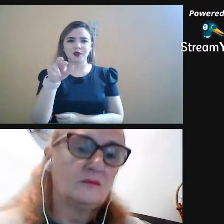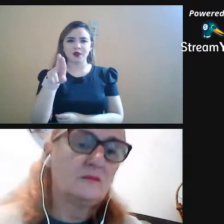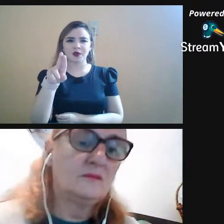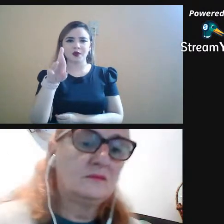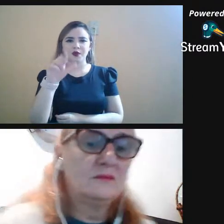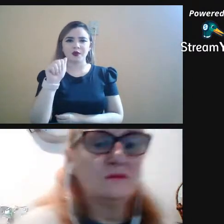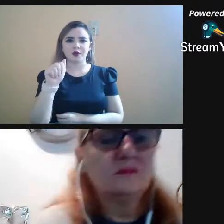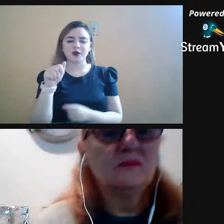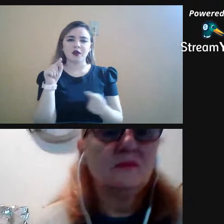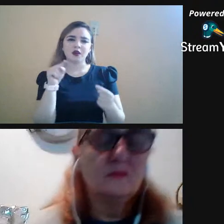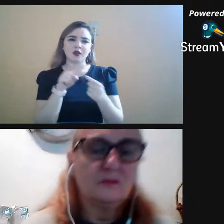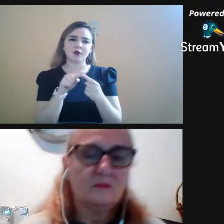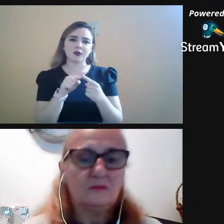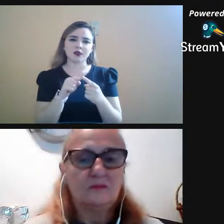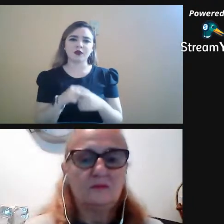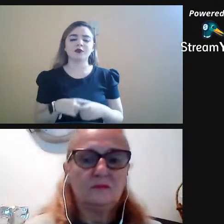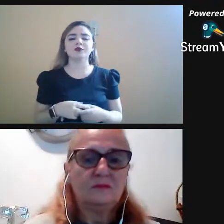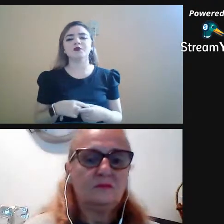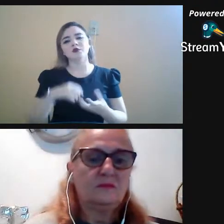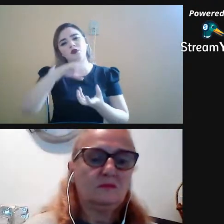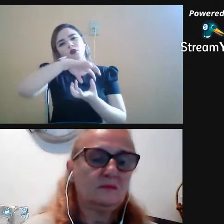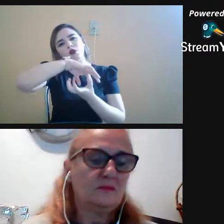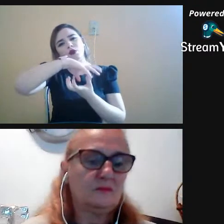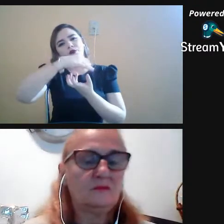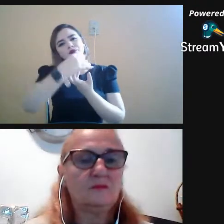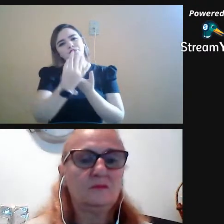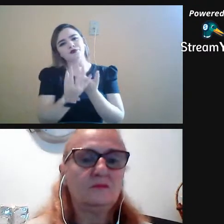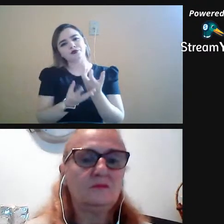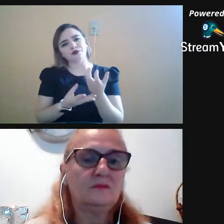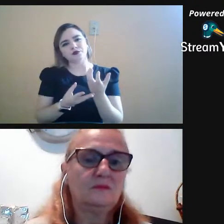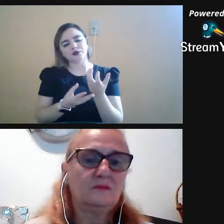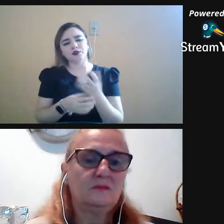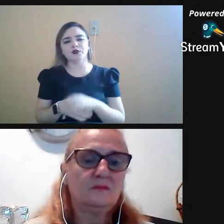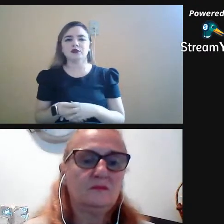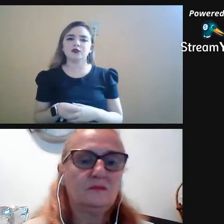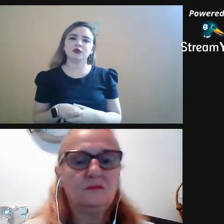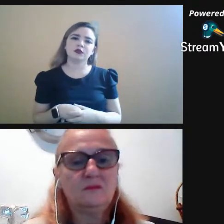relação entre ecologia e